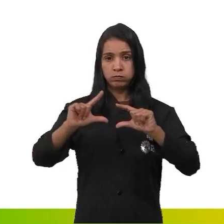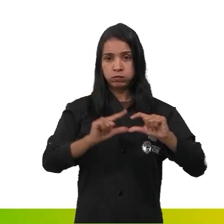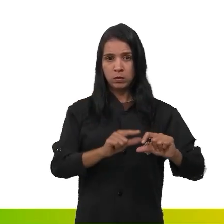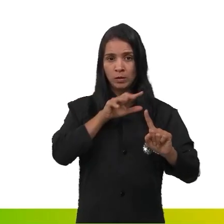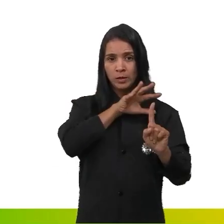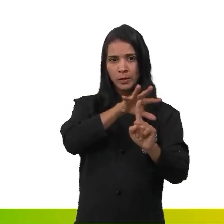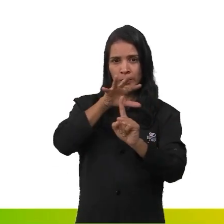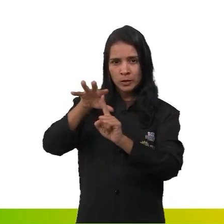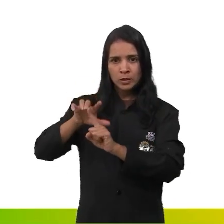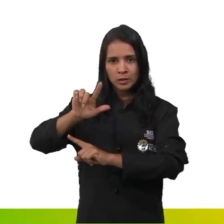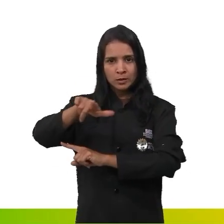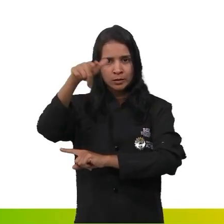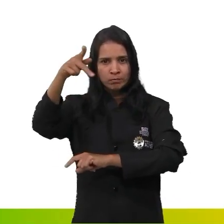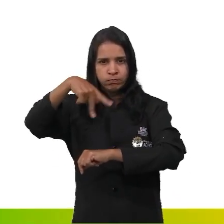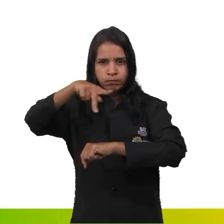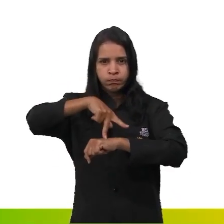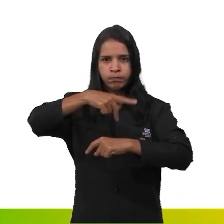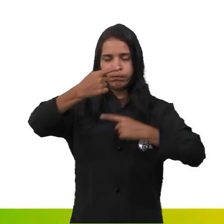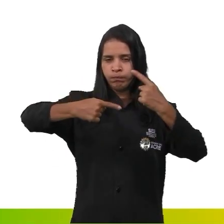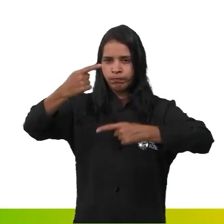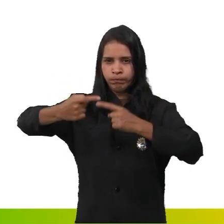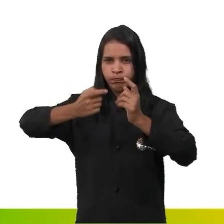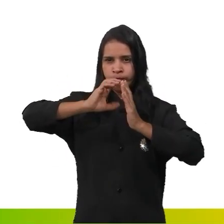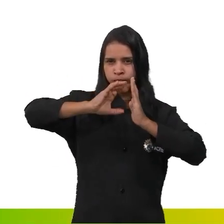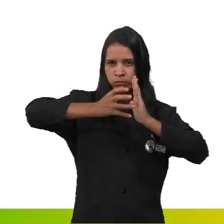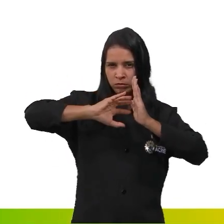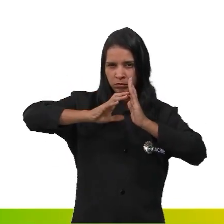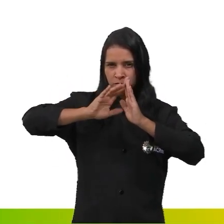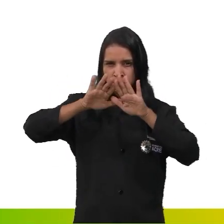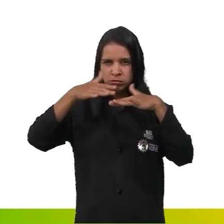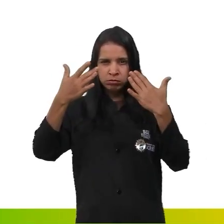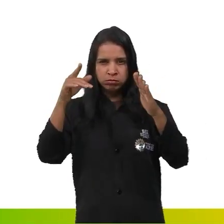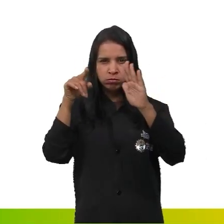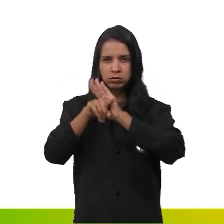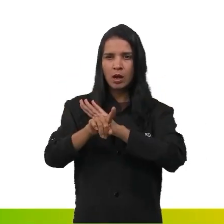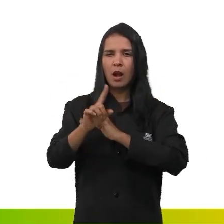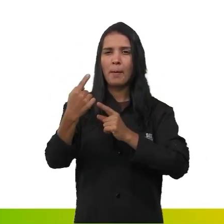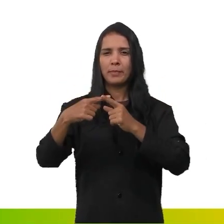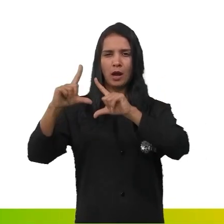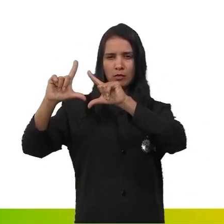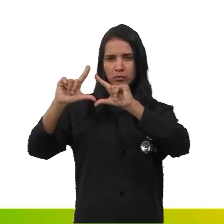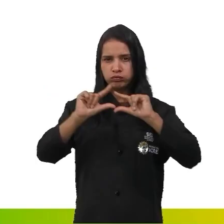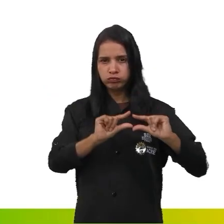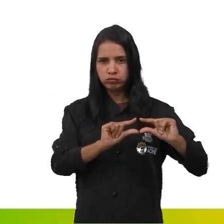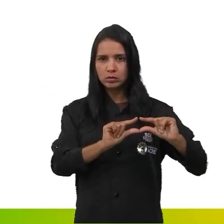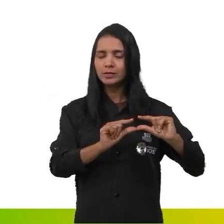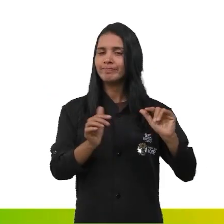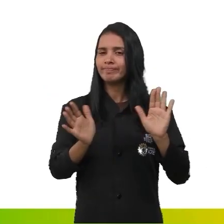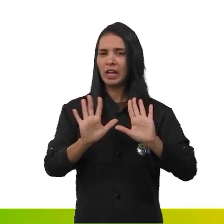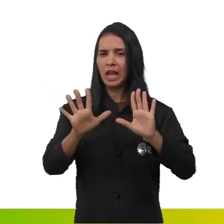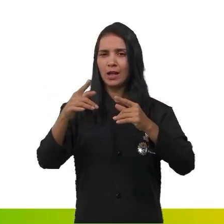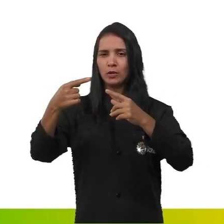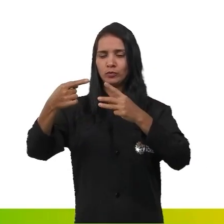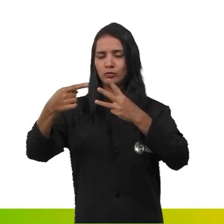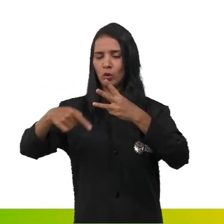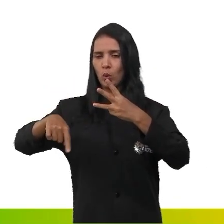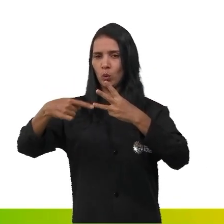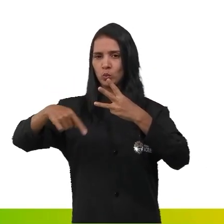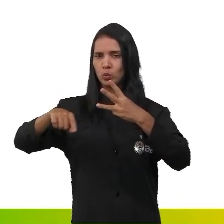partidária. Essa daqui a gente também elimina, não tem a ver com redução das potências estrangeiras na política